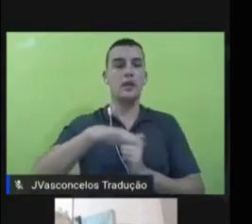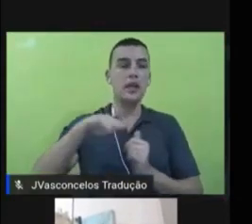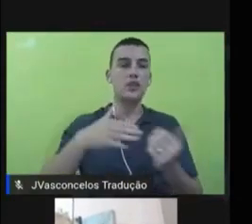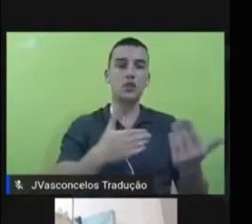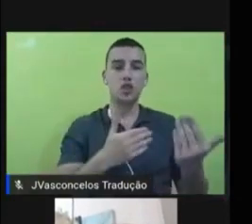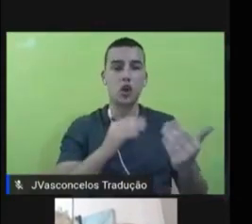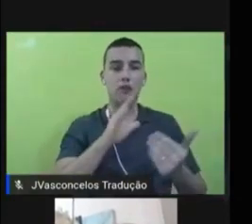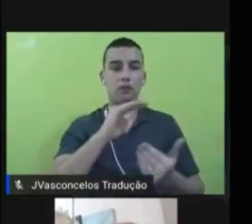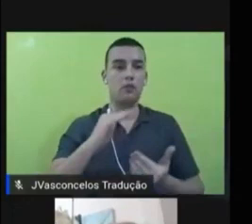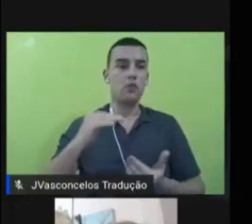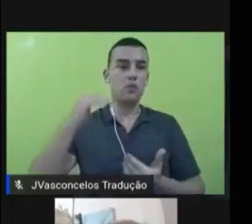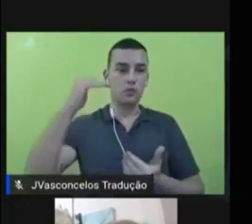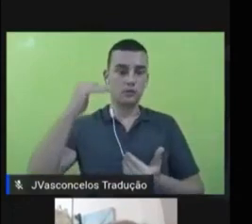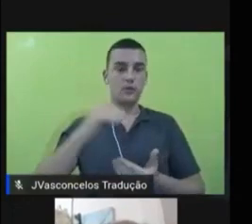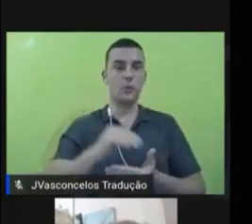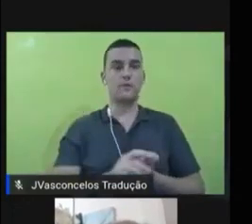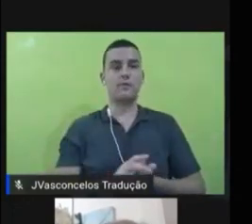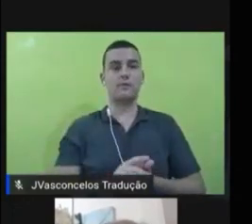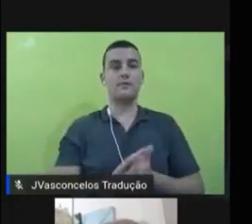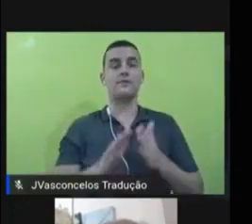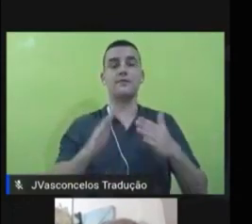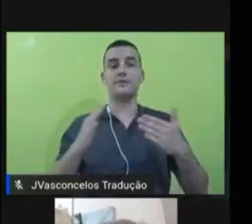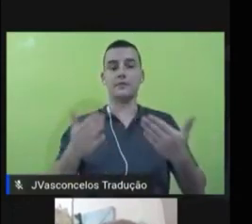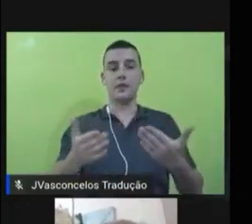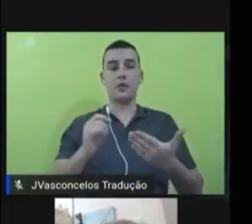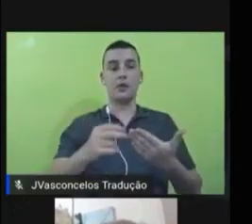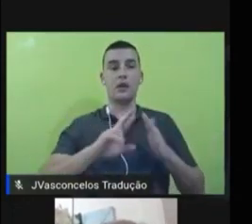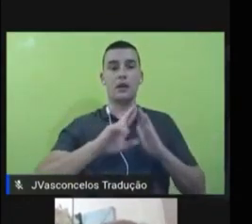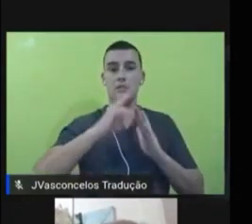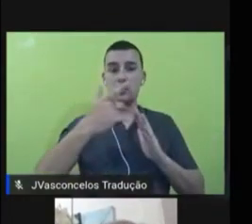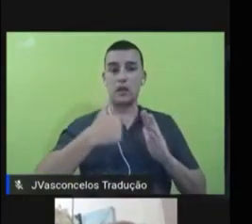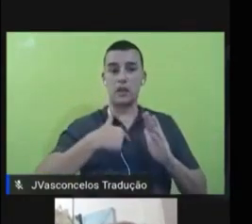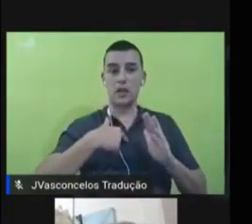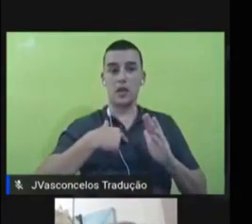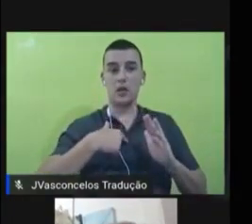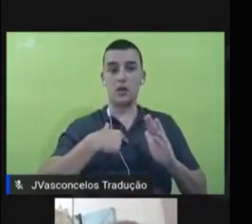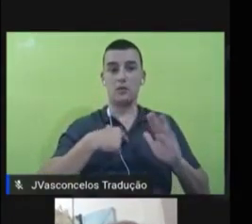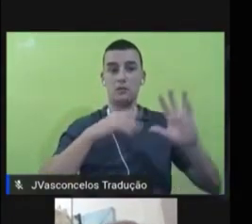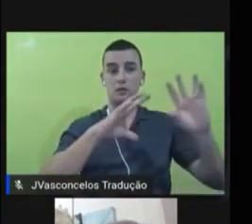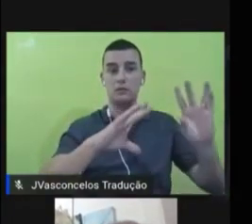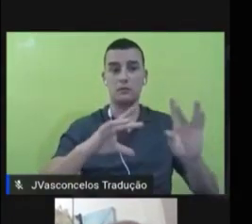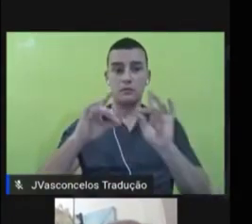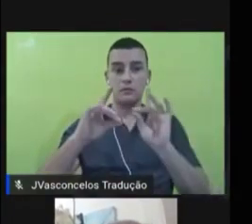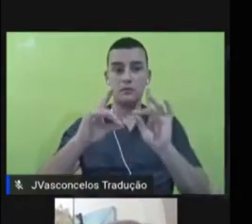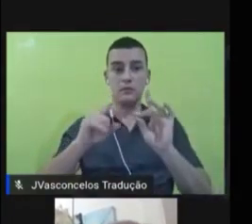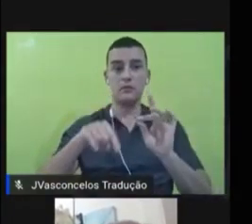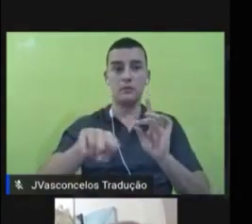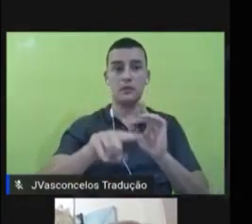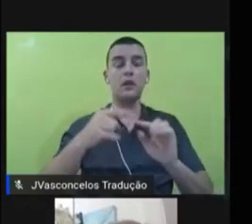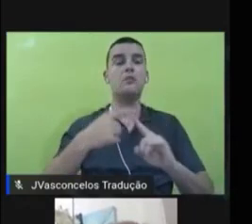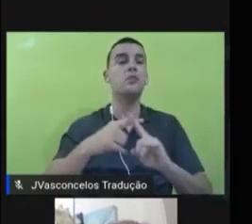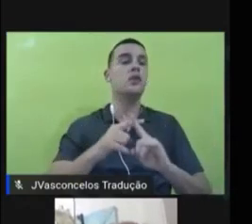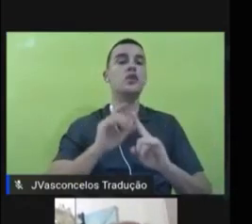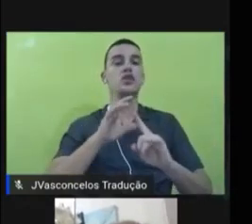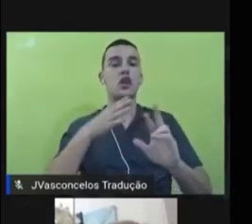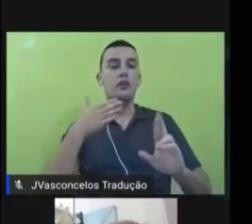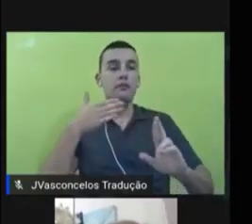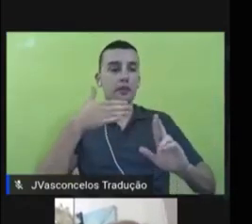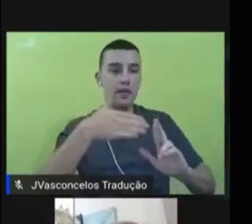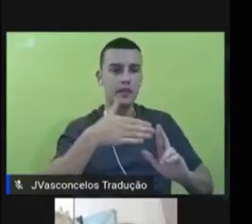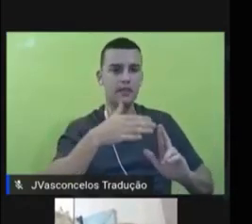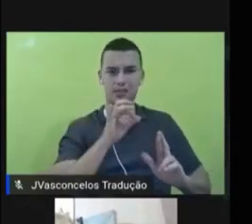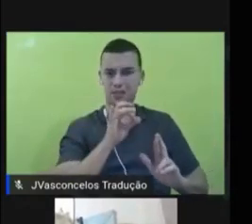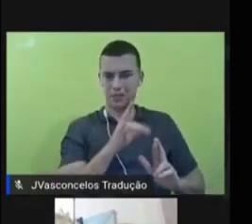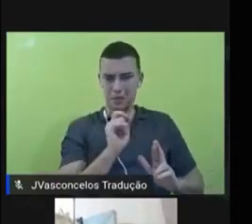só. Essa resolução recortei para trazer, porque não se refere somente, que nós imaginamos